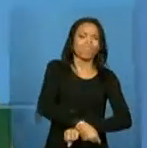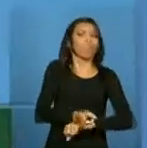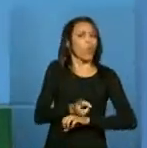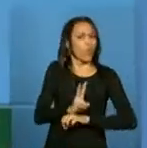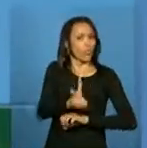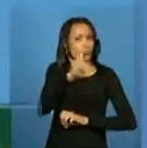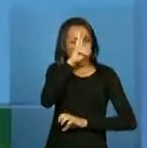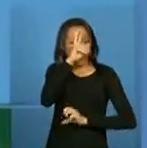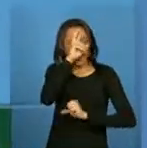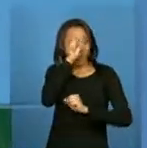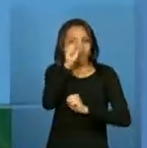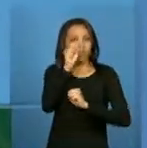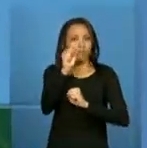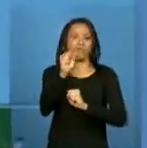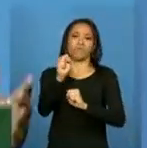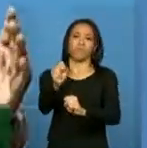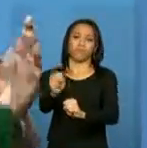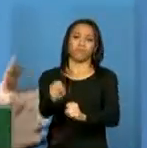jamais esteve.